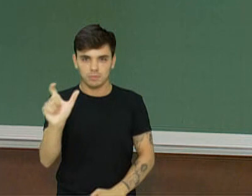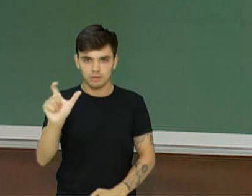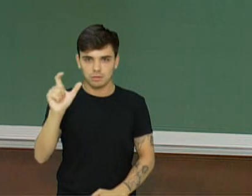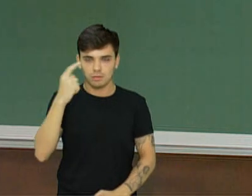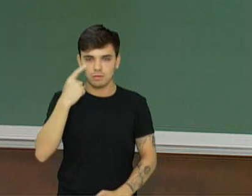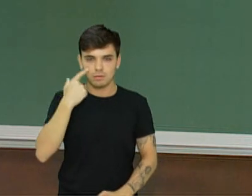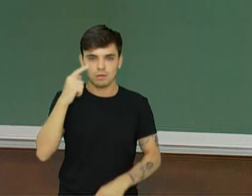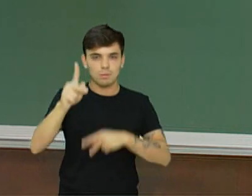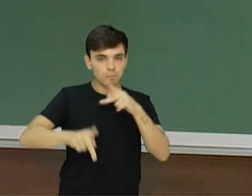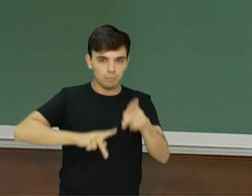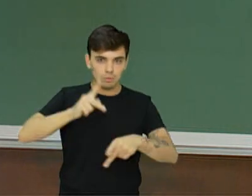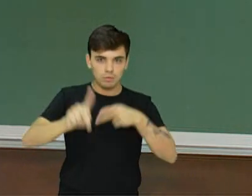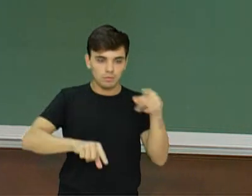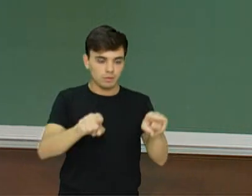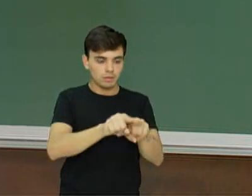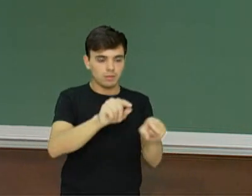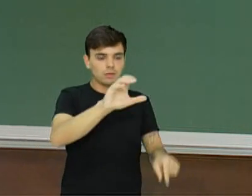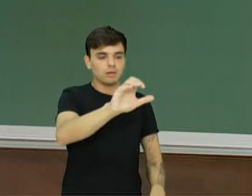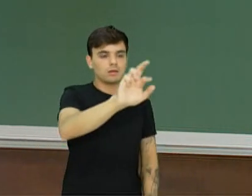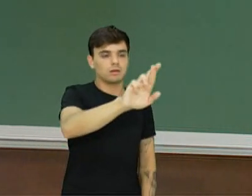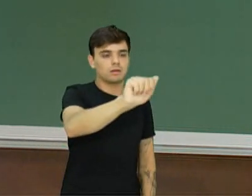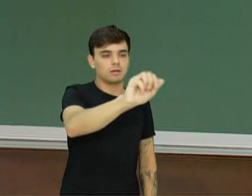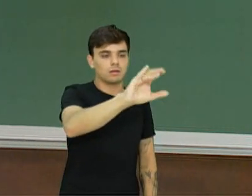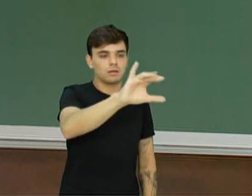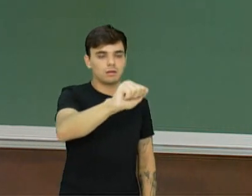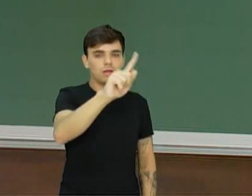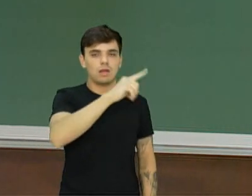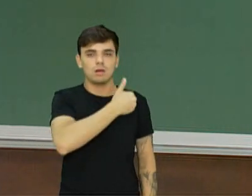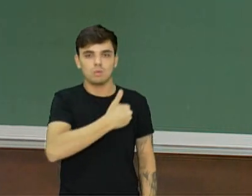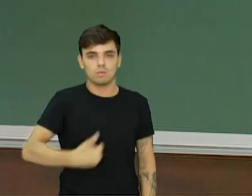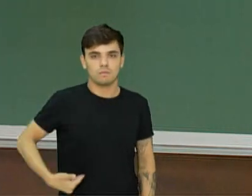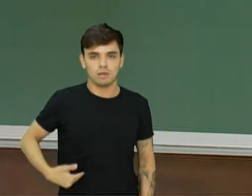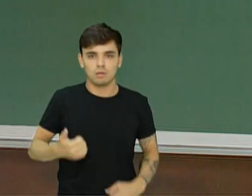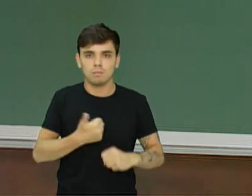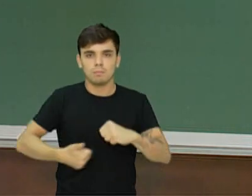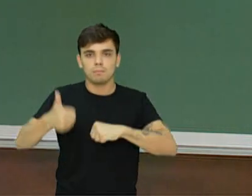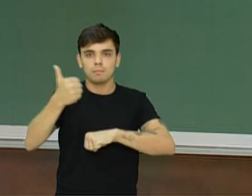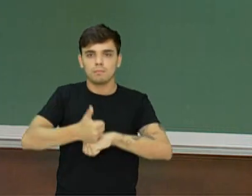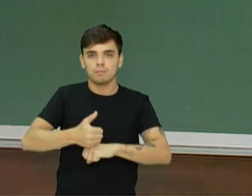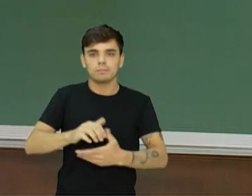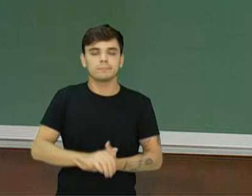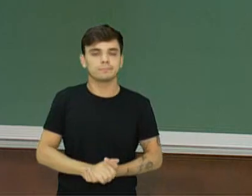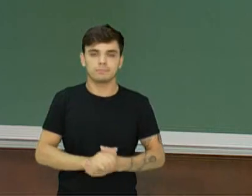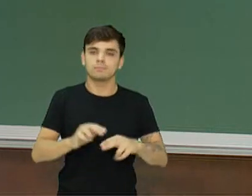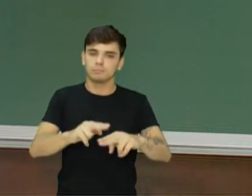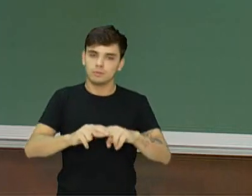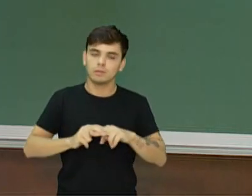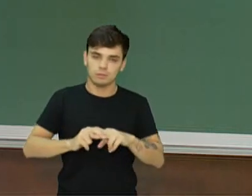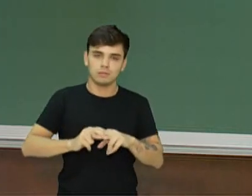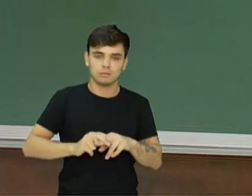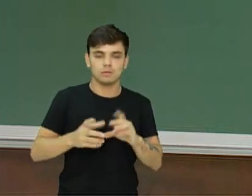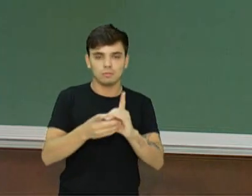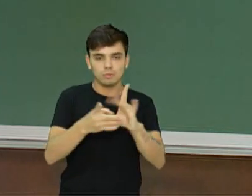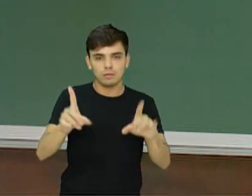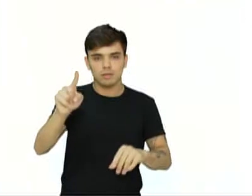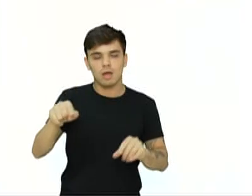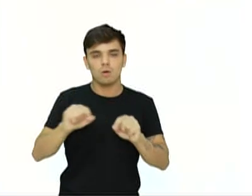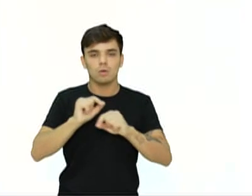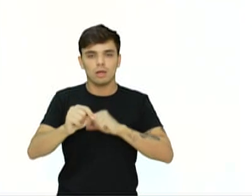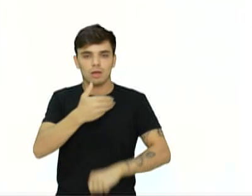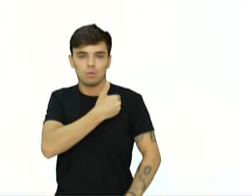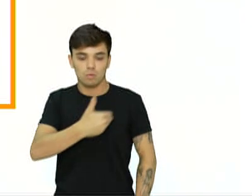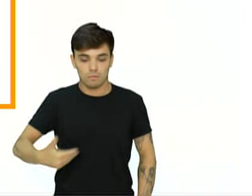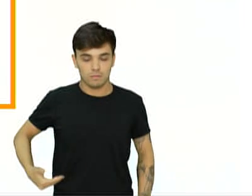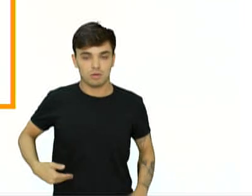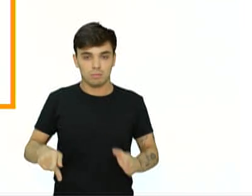é o povo e cracia é o governo, o poder. Democracia nada mais é do que o governo conferido ao povo,